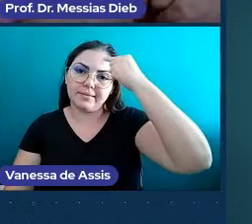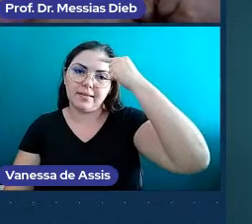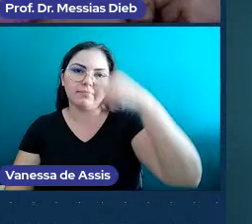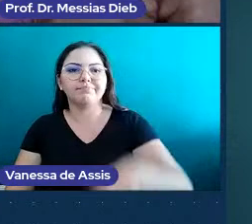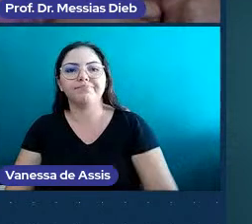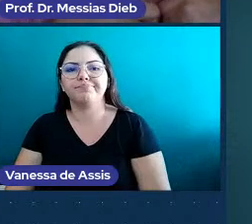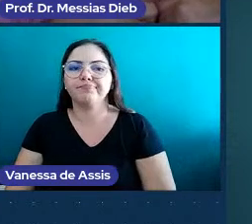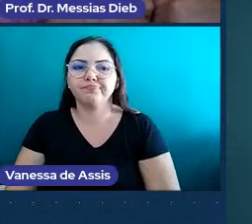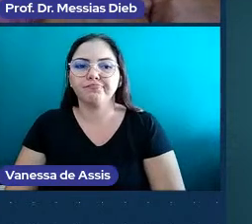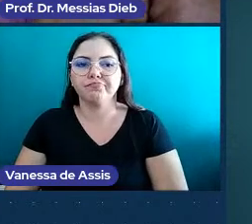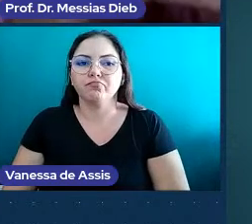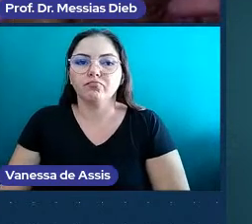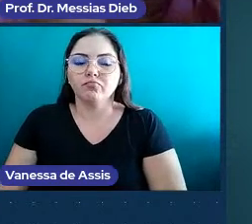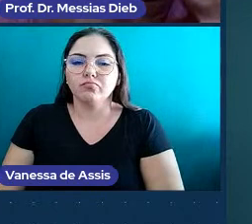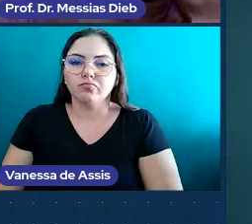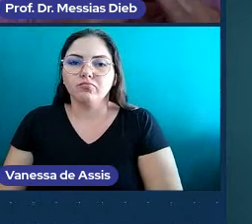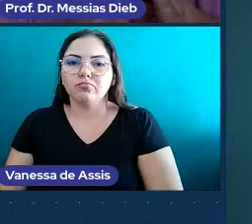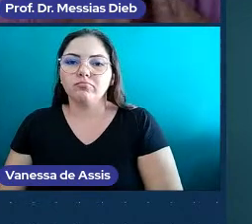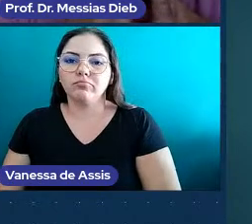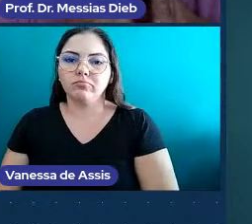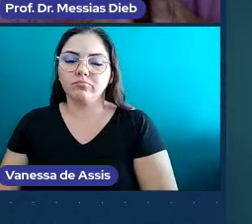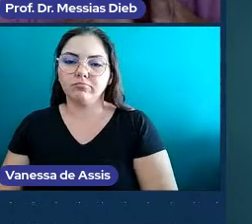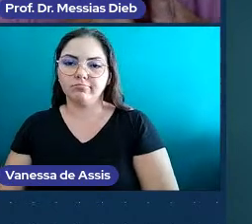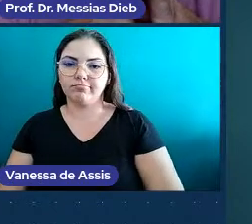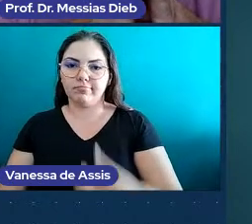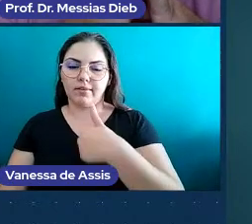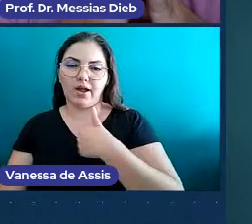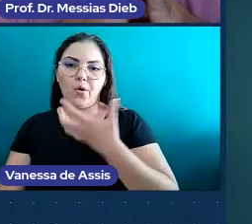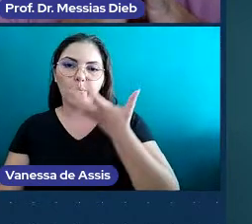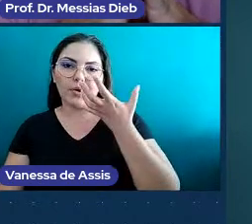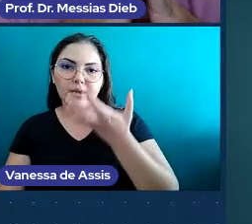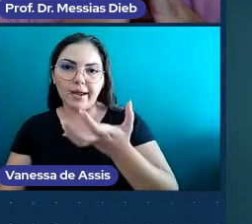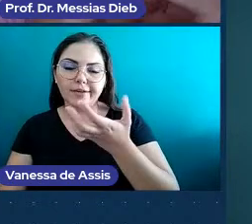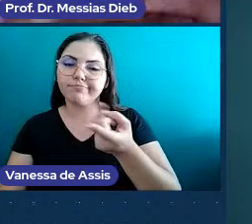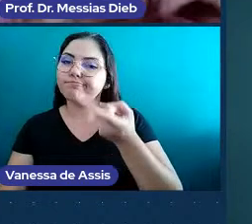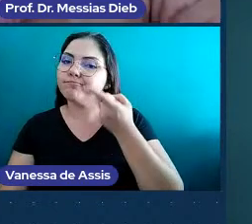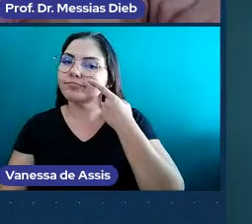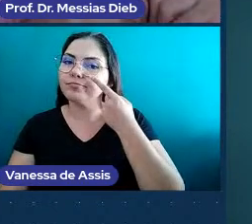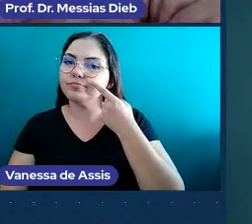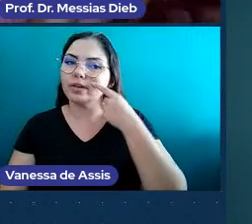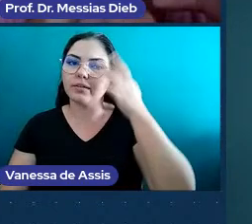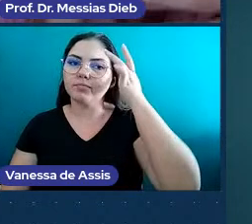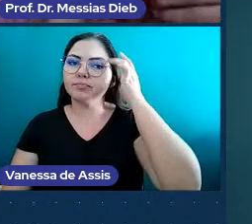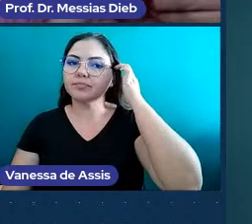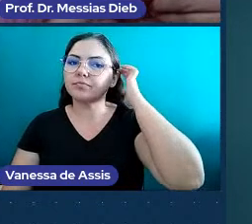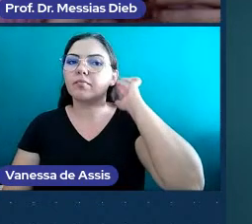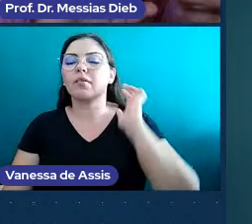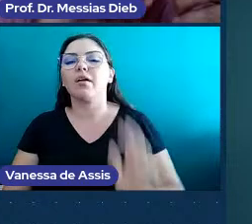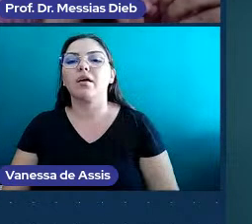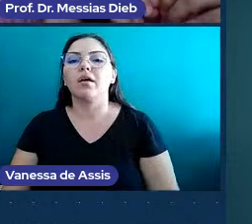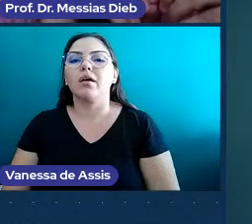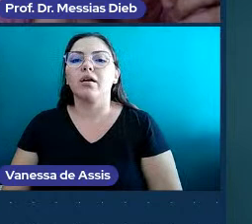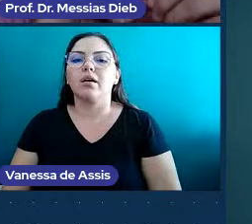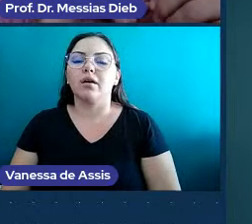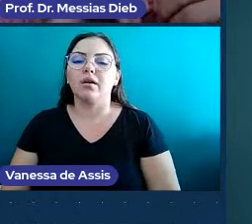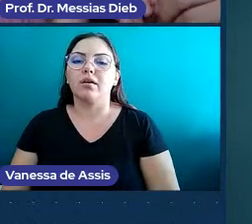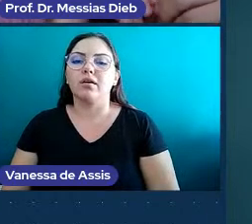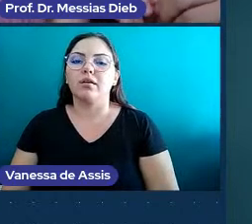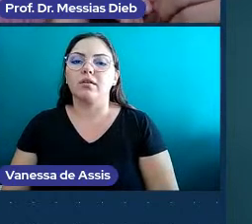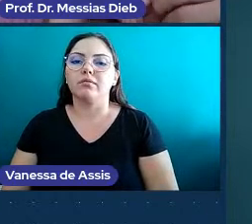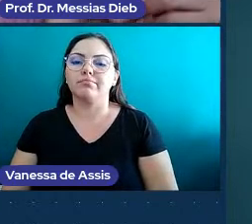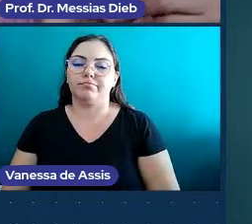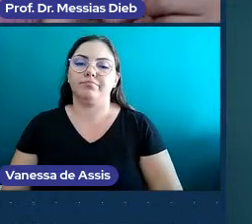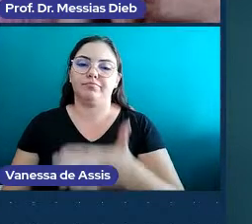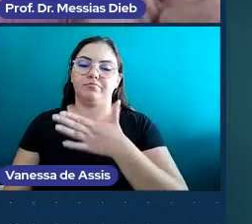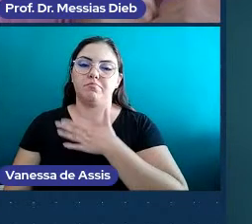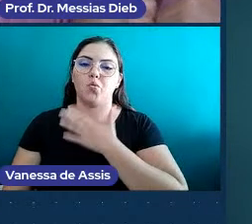eu quero delimitar o meu objeto de estudo da seguinte maneira. Eu quero estudar a superação das dificuldades